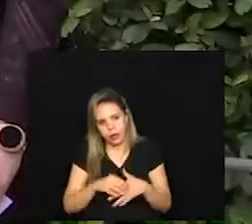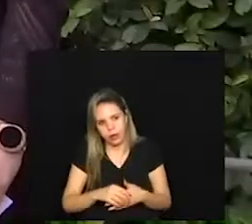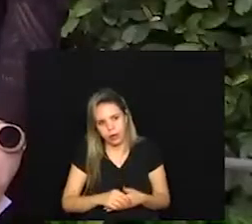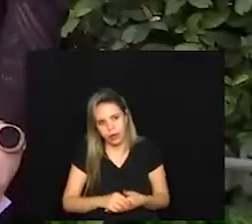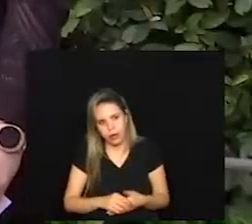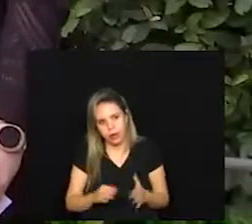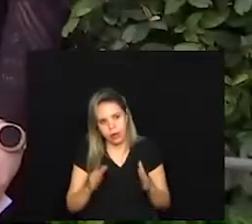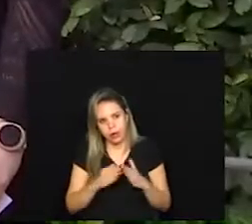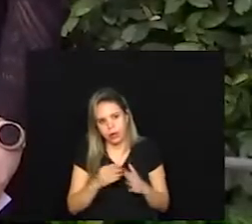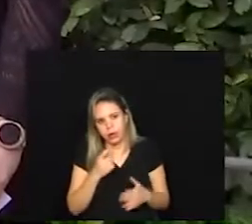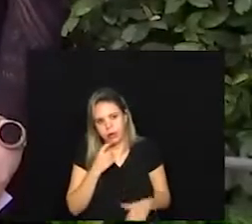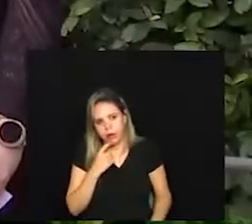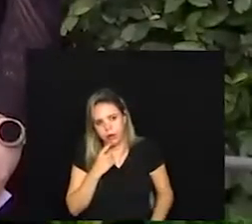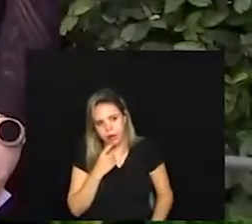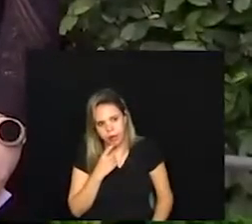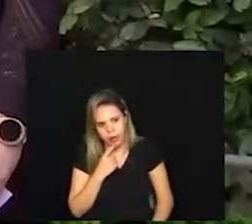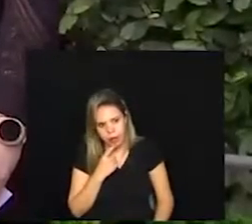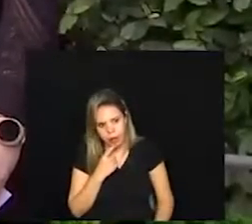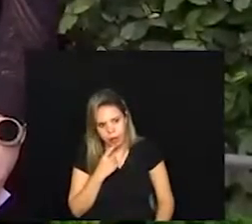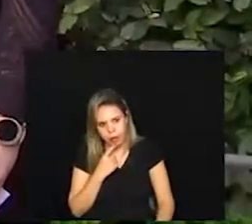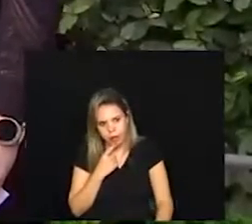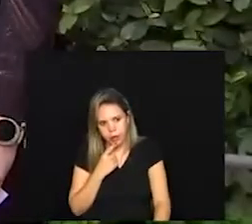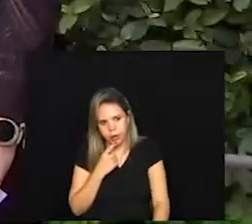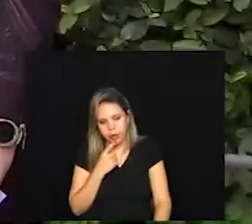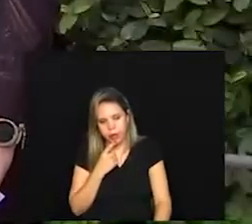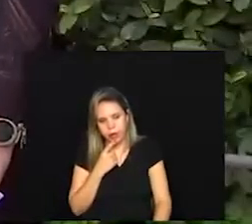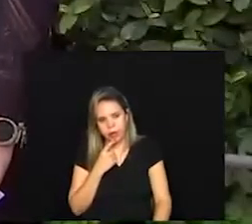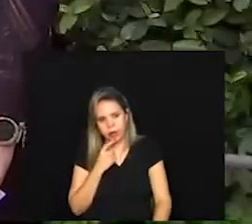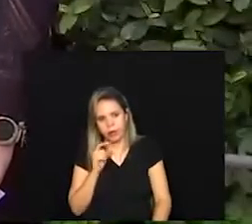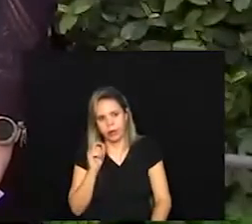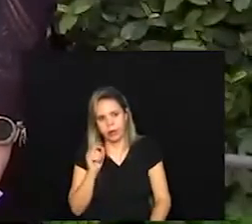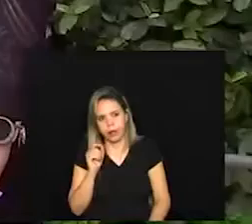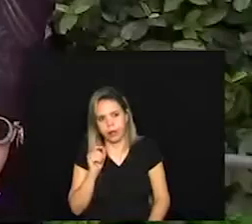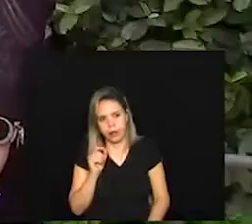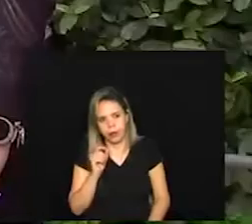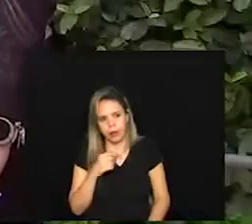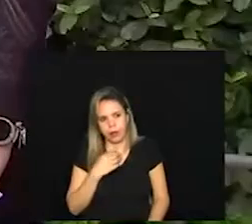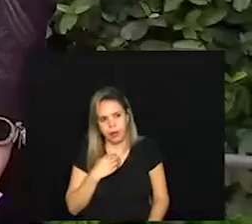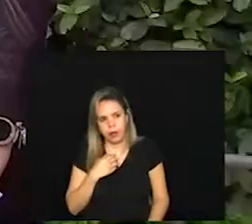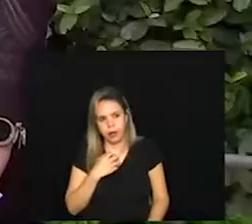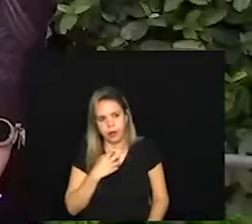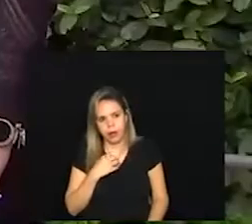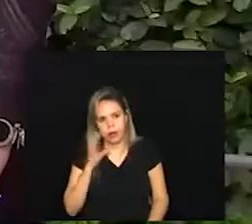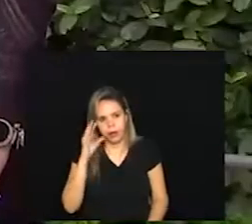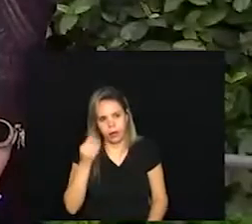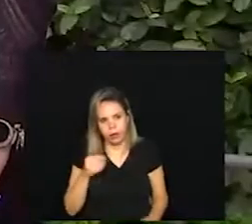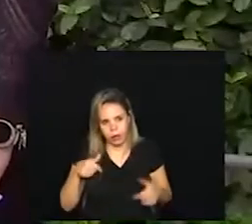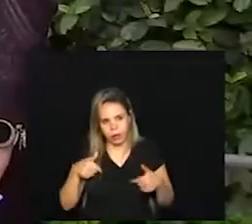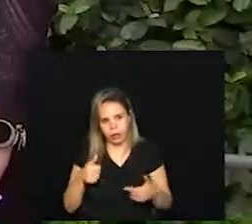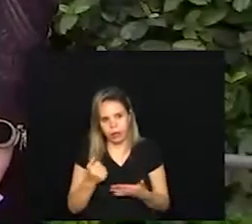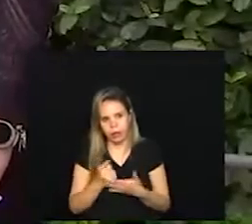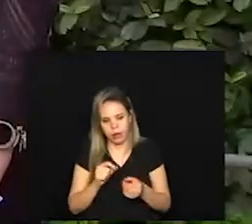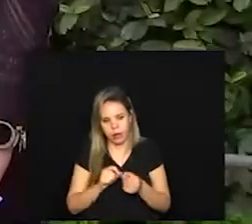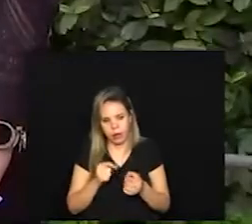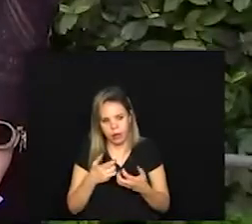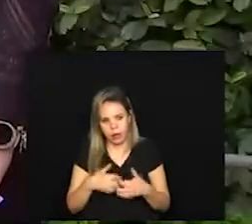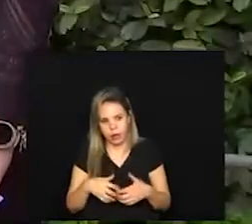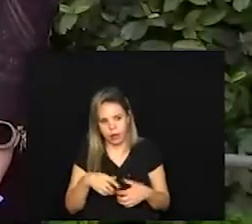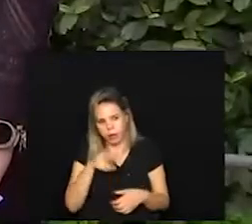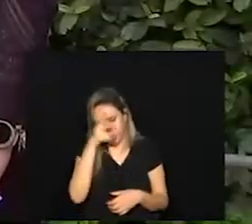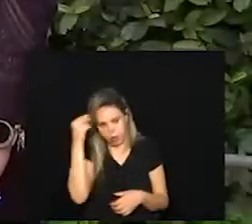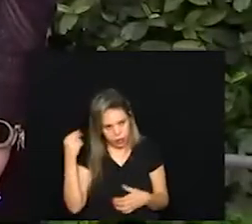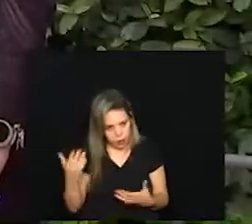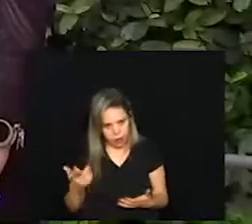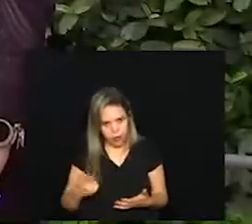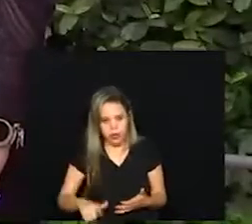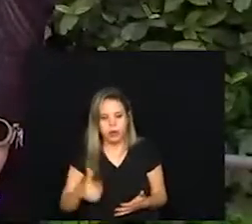que moram aqui em Campinas, né? E que certamente entenderam as ações que estão sendo realizadas pela Prefeitura.